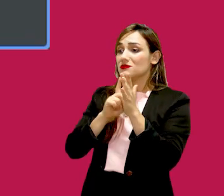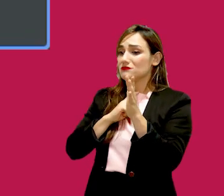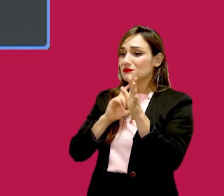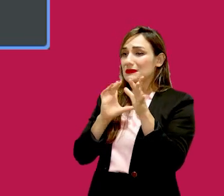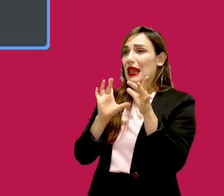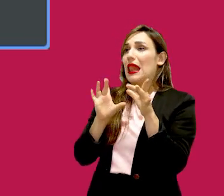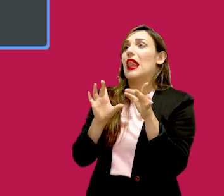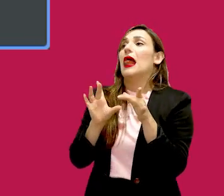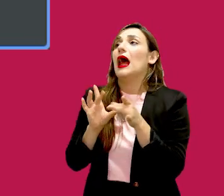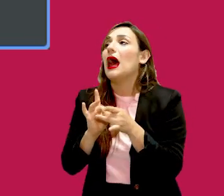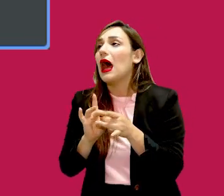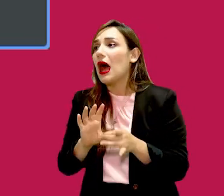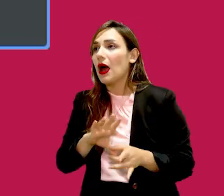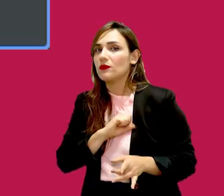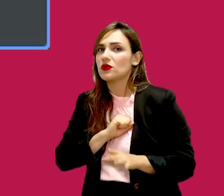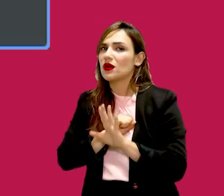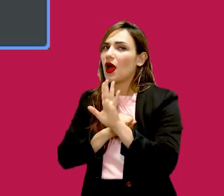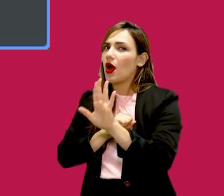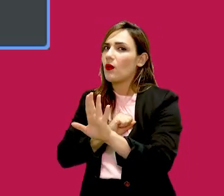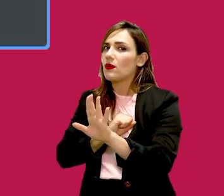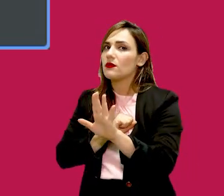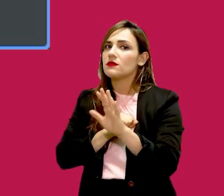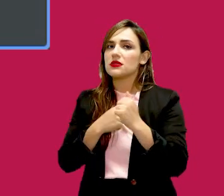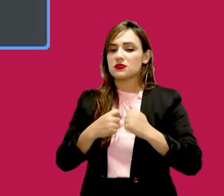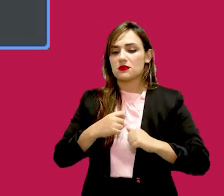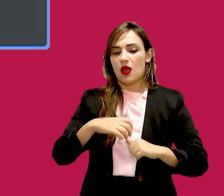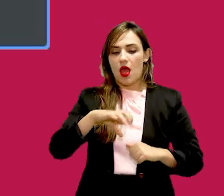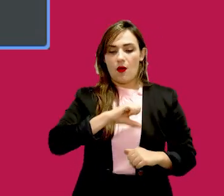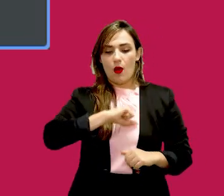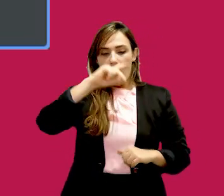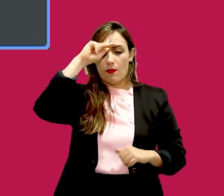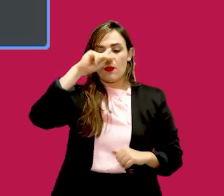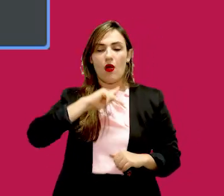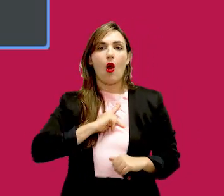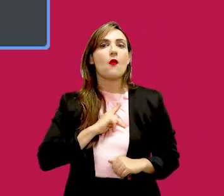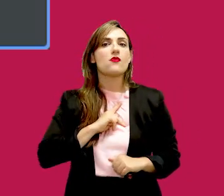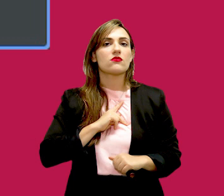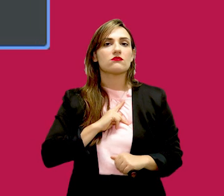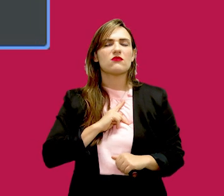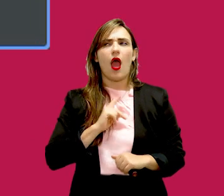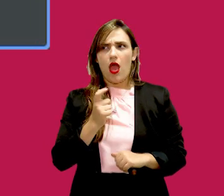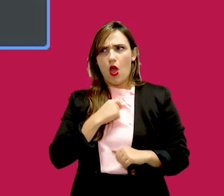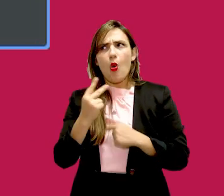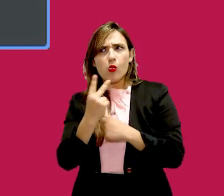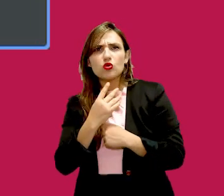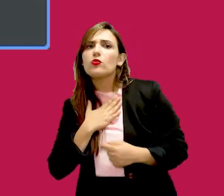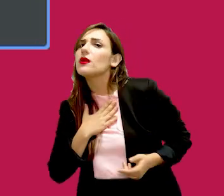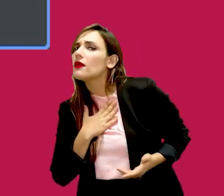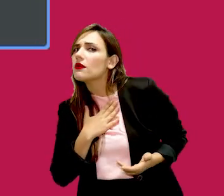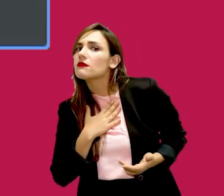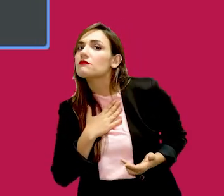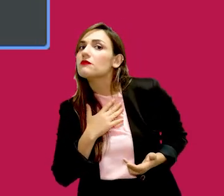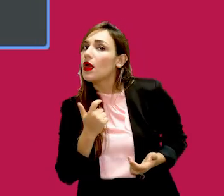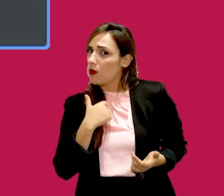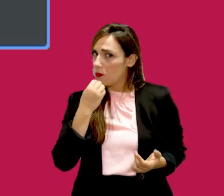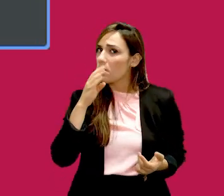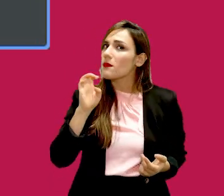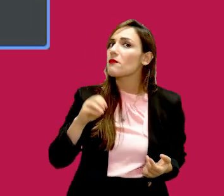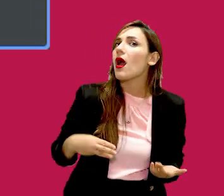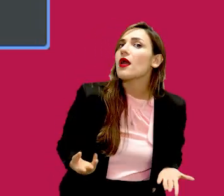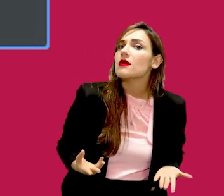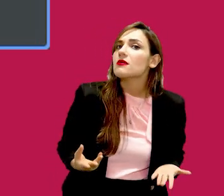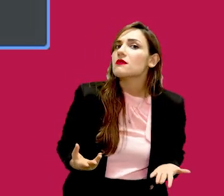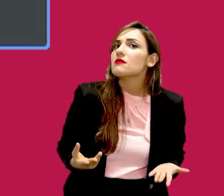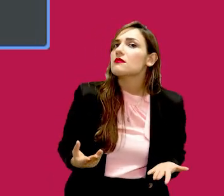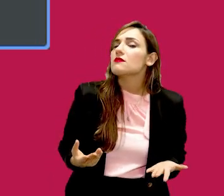de qualquer forma de amor, existe o amor próprio. Nós precisamos estar atentos ao nosso amor próprio, nós temos que nos